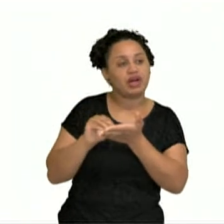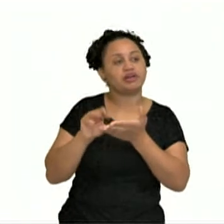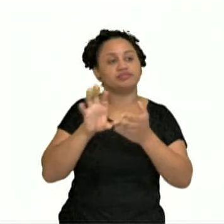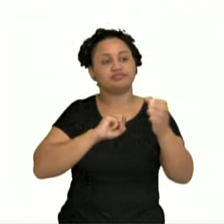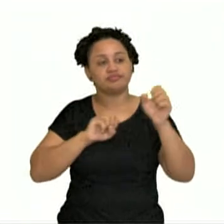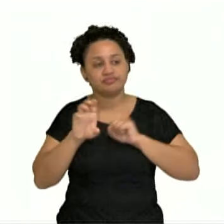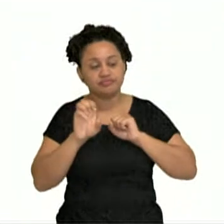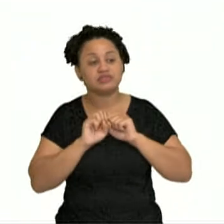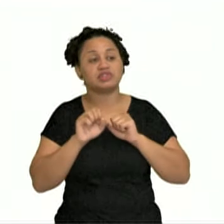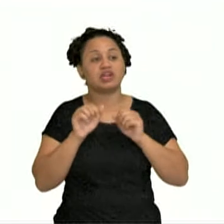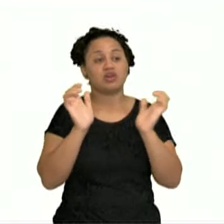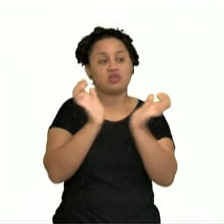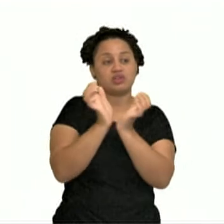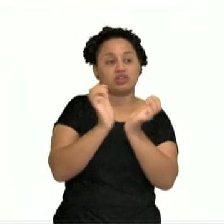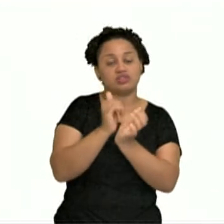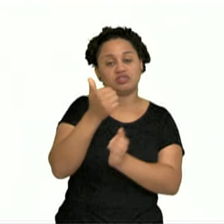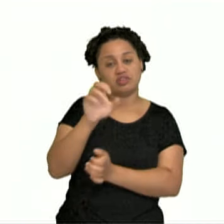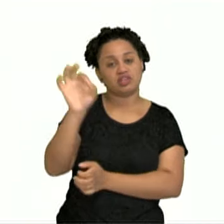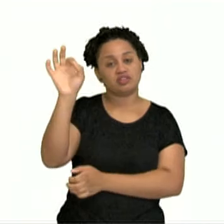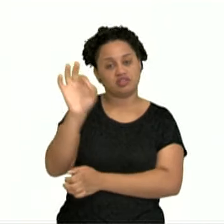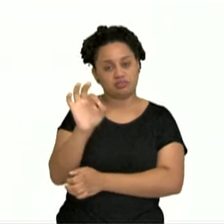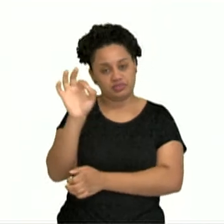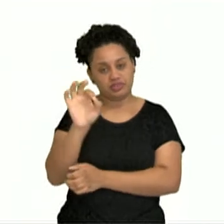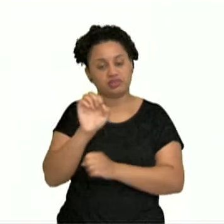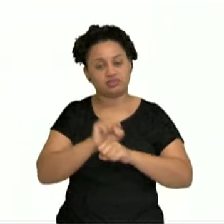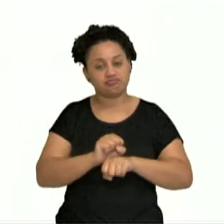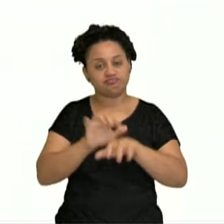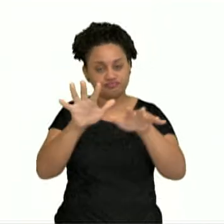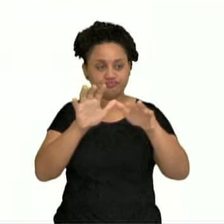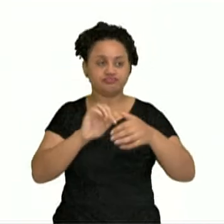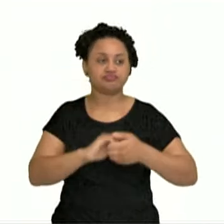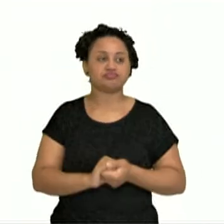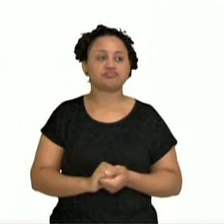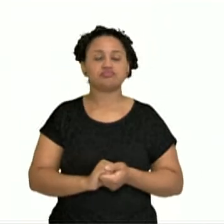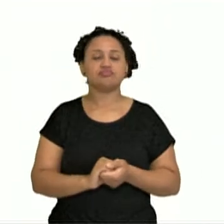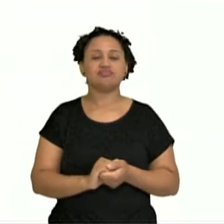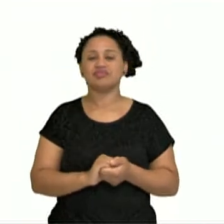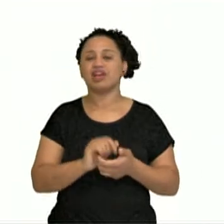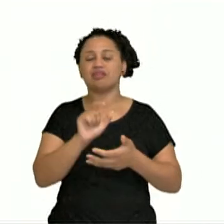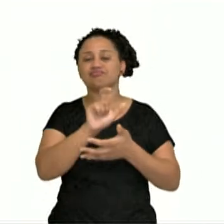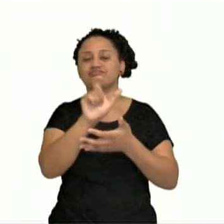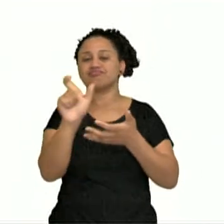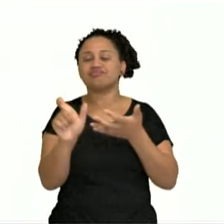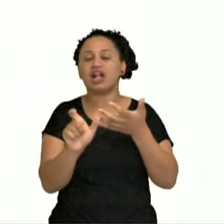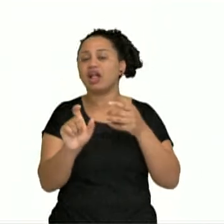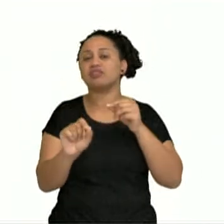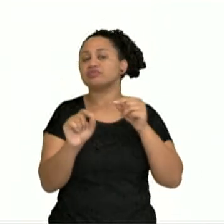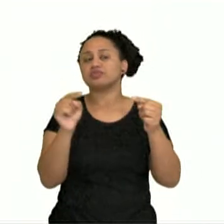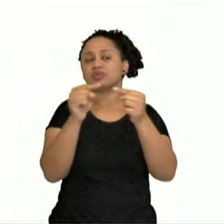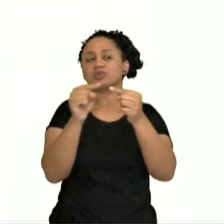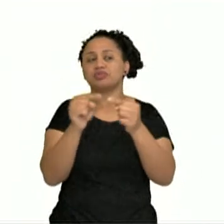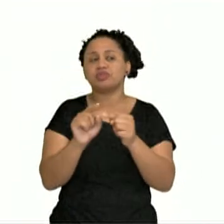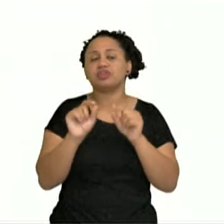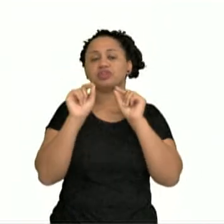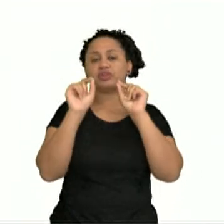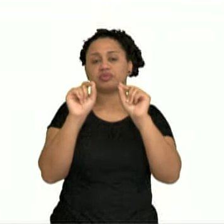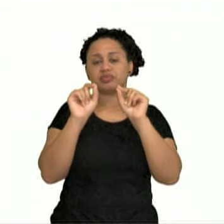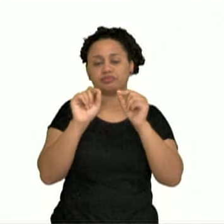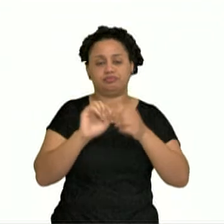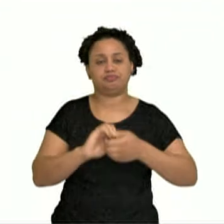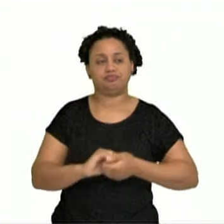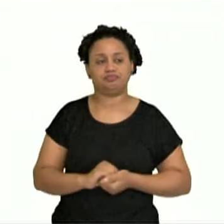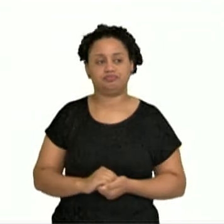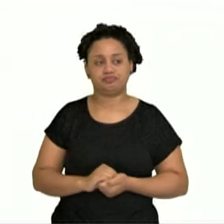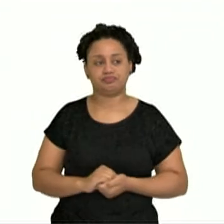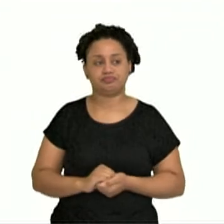coletivo, 15% e contágios. E o que que essas palavras têm a ver uma com a outra? Olha que interessante.